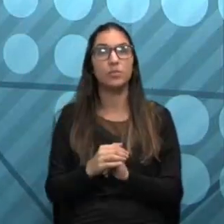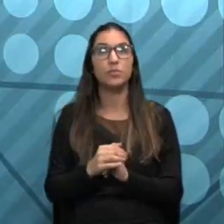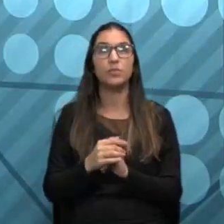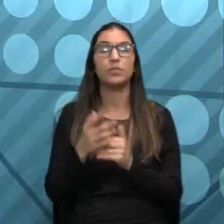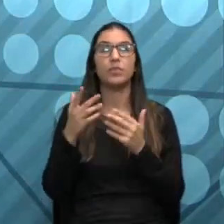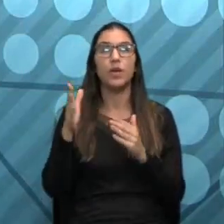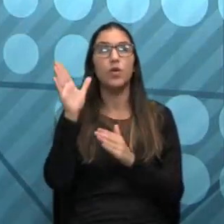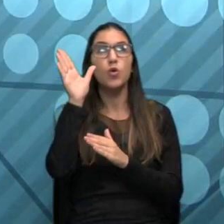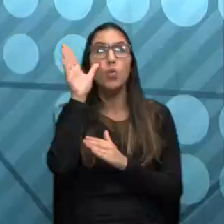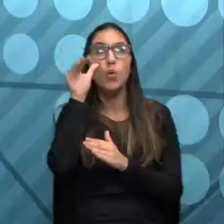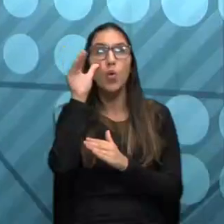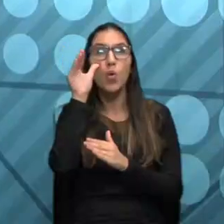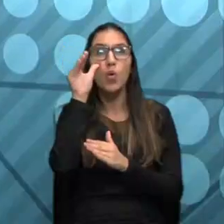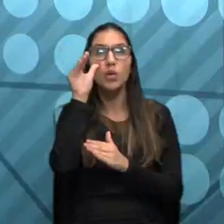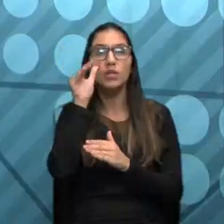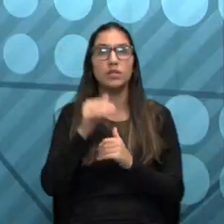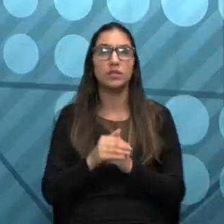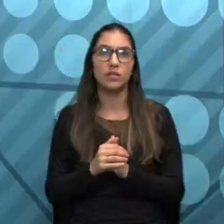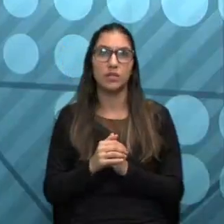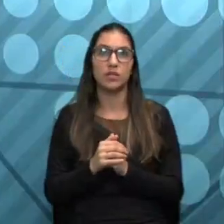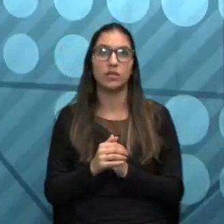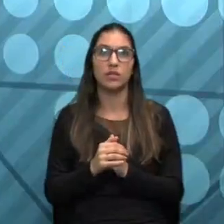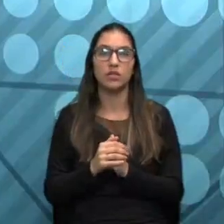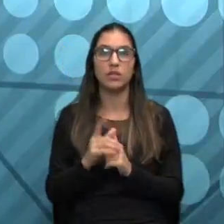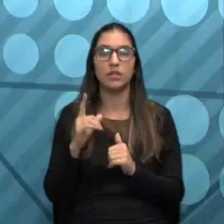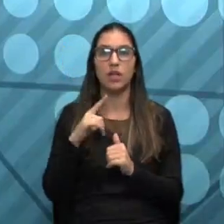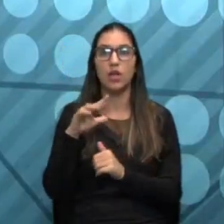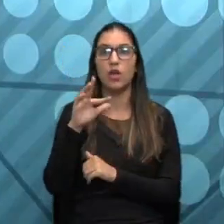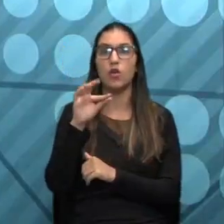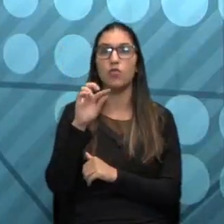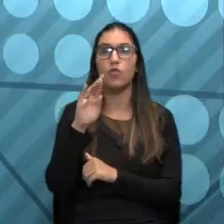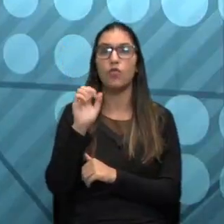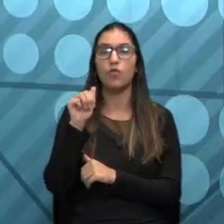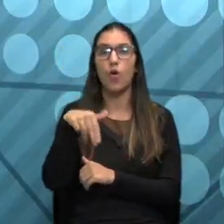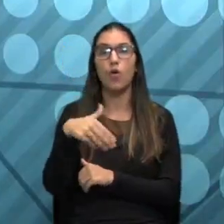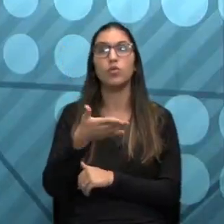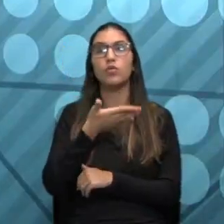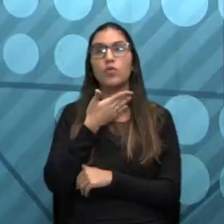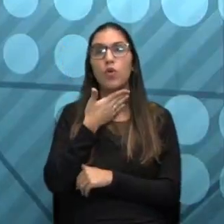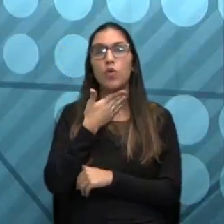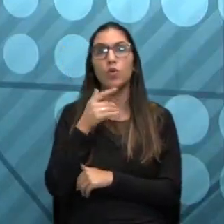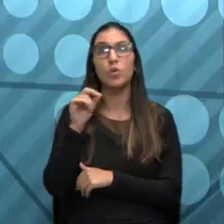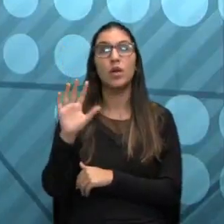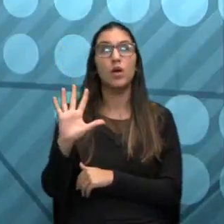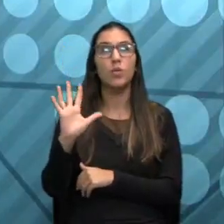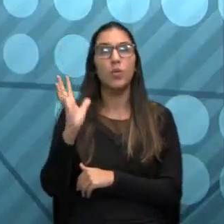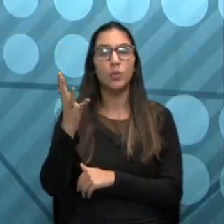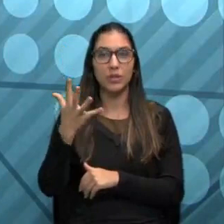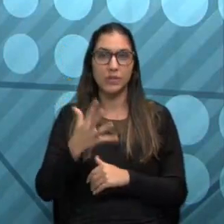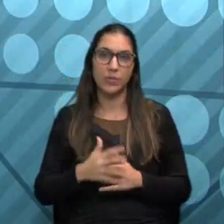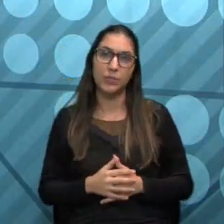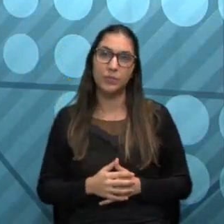quero falar, uma curiosidade, eu estava olhando lá o fórum, olhando lá o que aconteceu